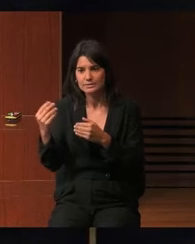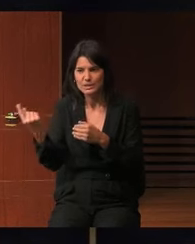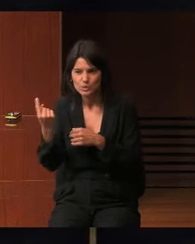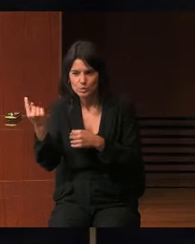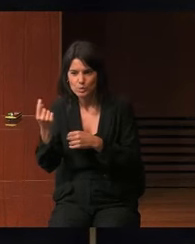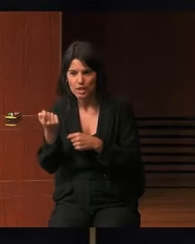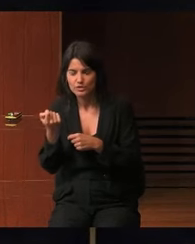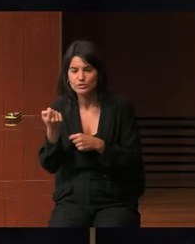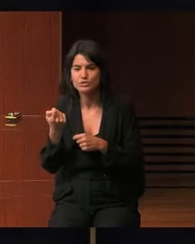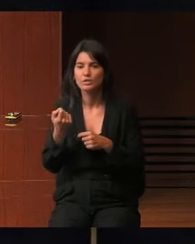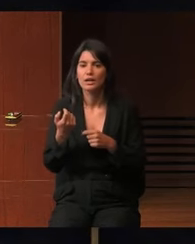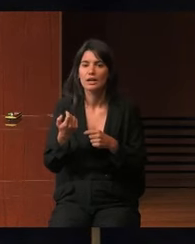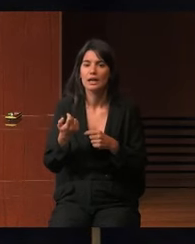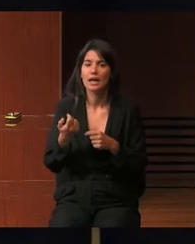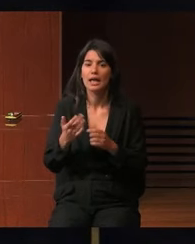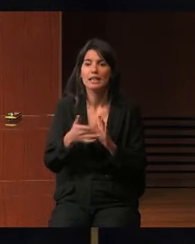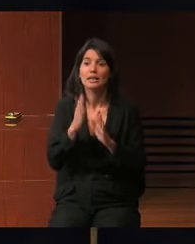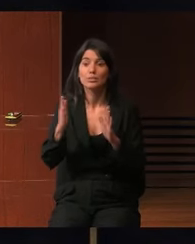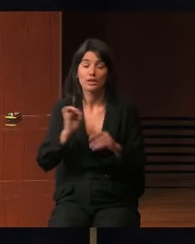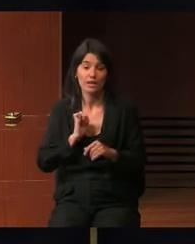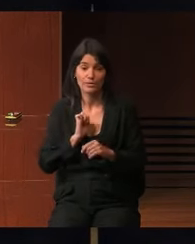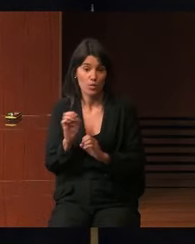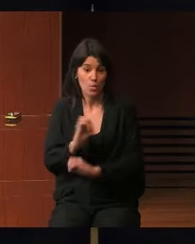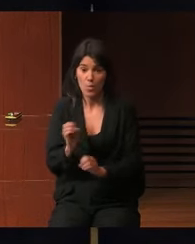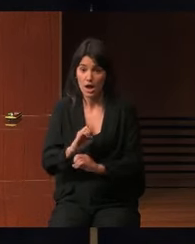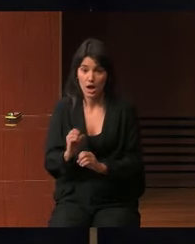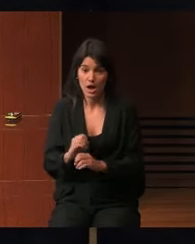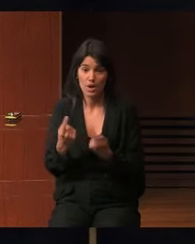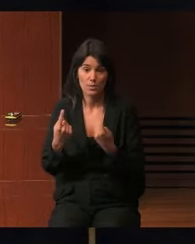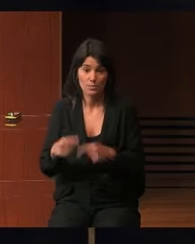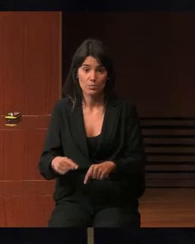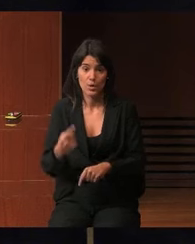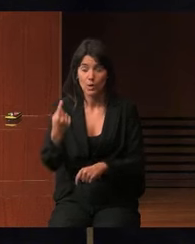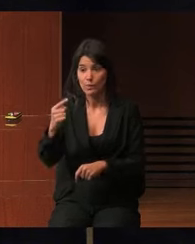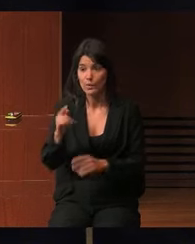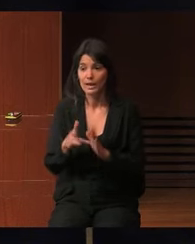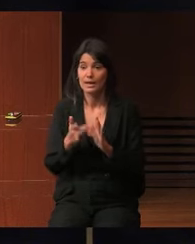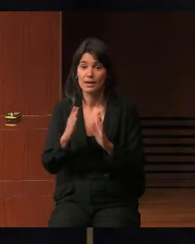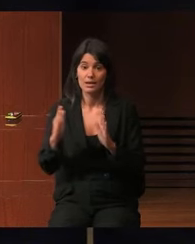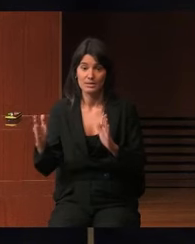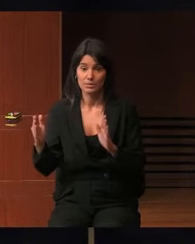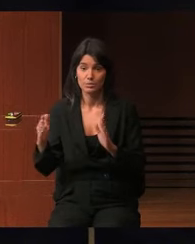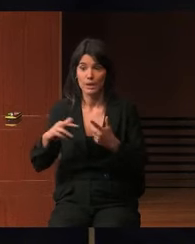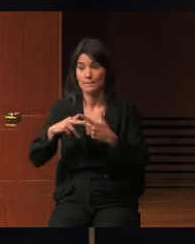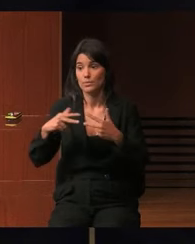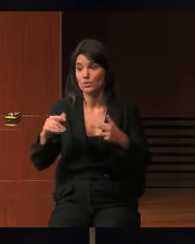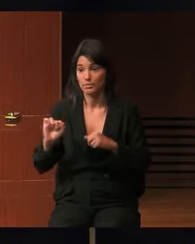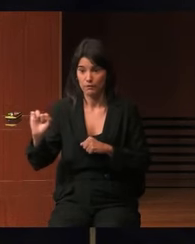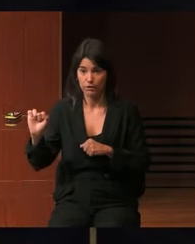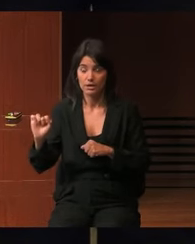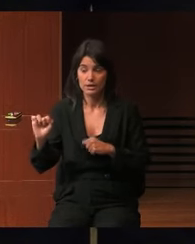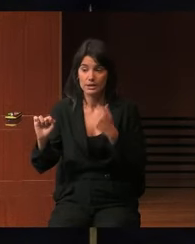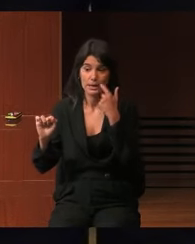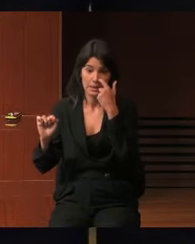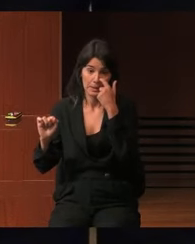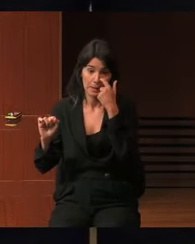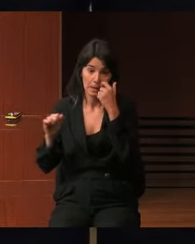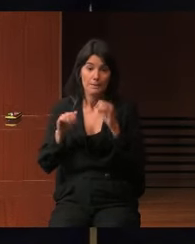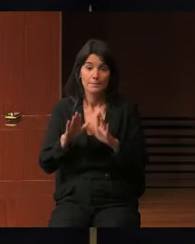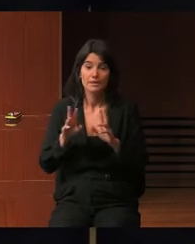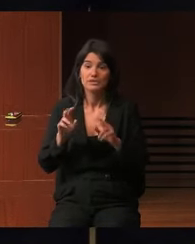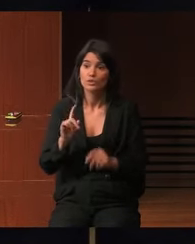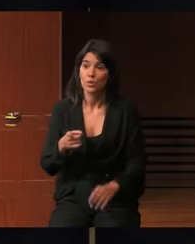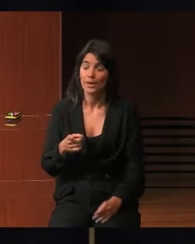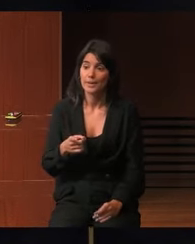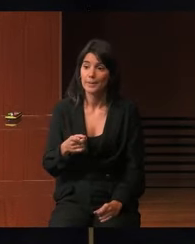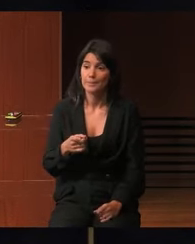então não temos, lá está, na minha biblioteca nós não temos, só tínhamos um e era na biblioteca municipal, mas pronto, aqui a questão